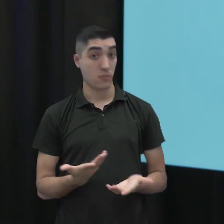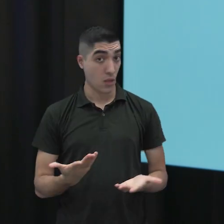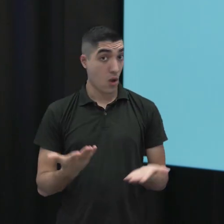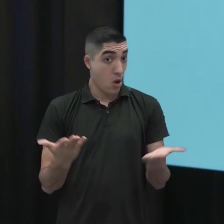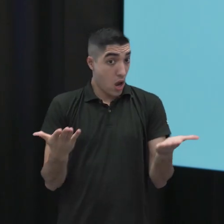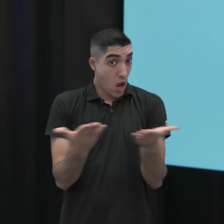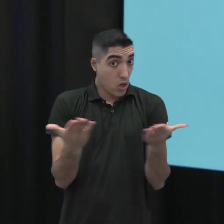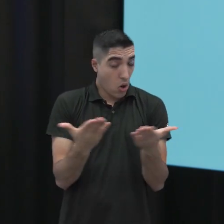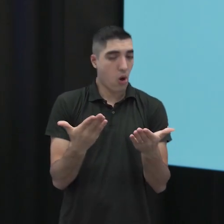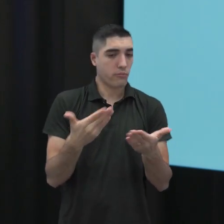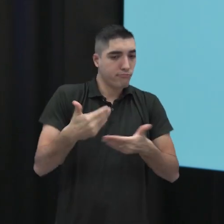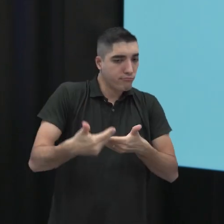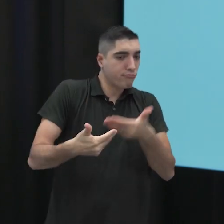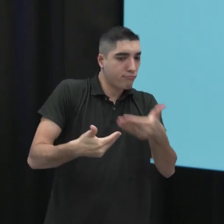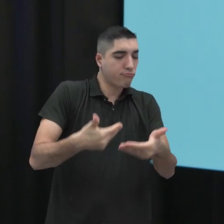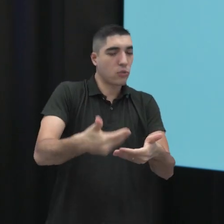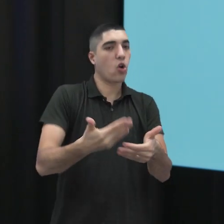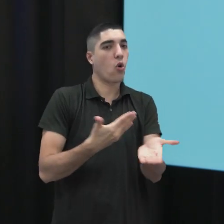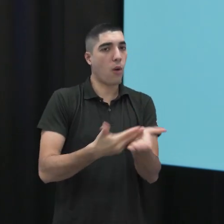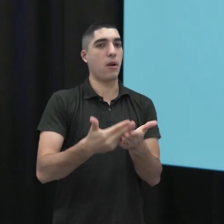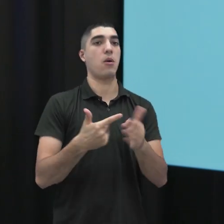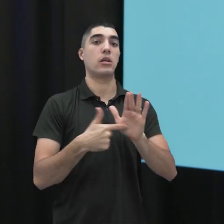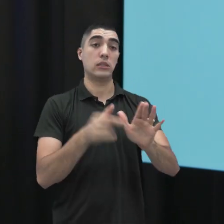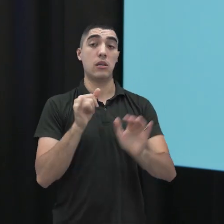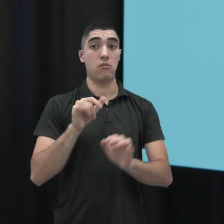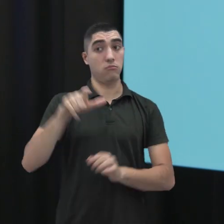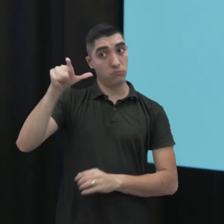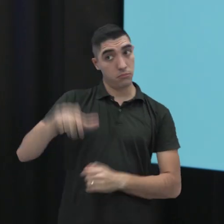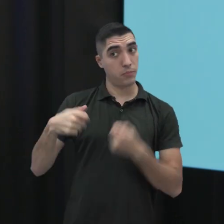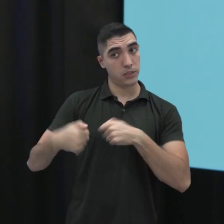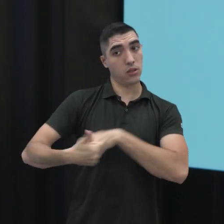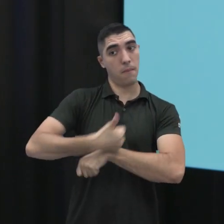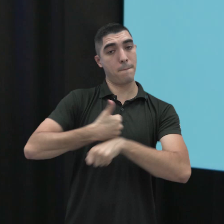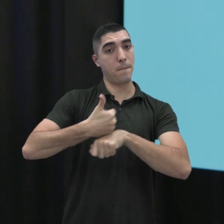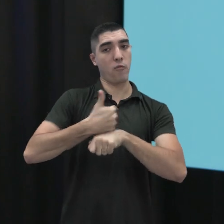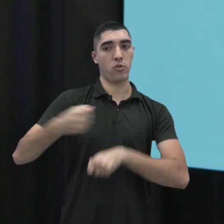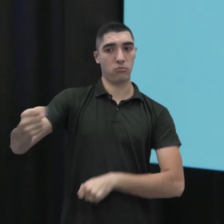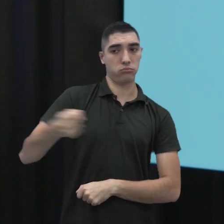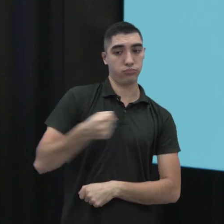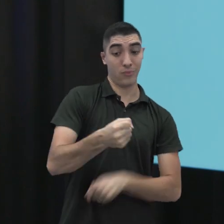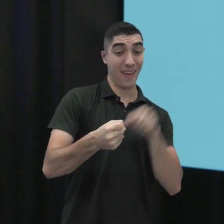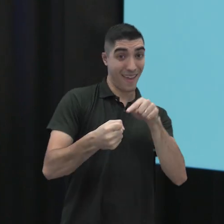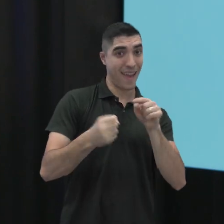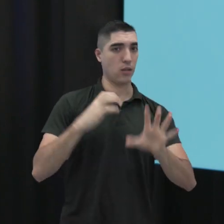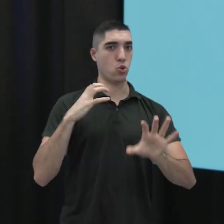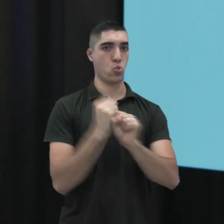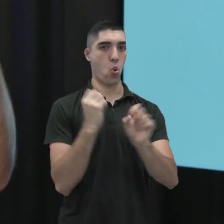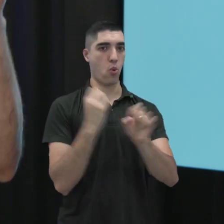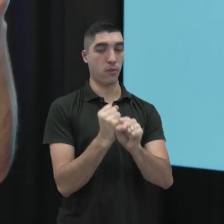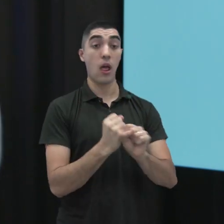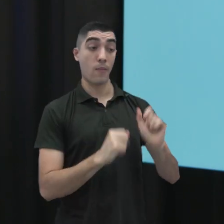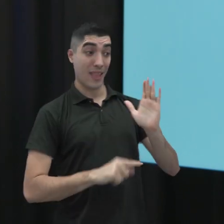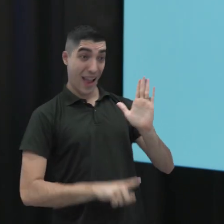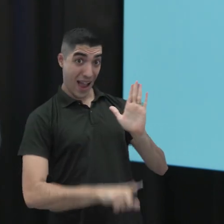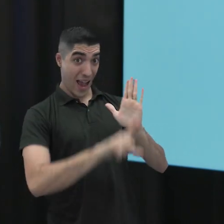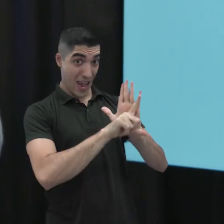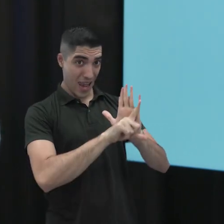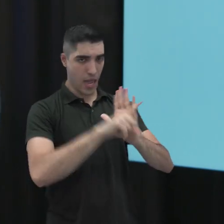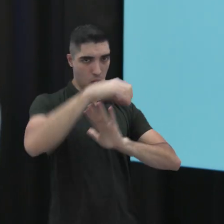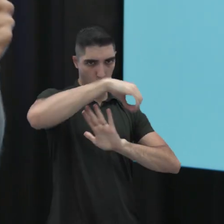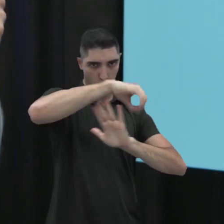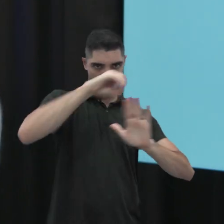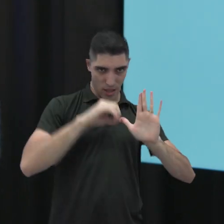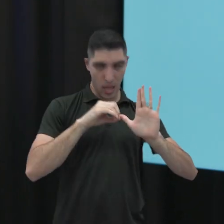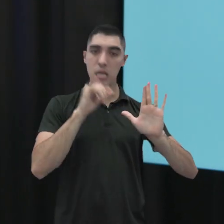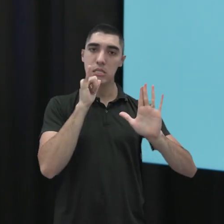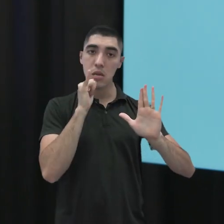vem-se, inclusive, profissionalizando um pouco mais, né? Tem a necessidade de um contador, a Lei Rouanet deixa uma rubrica